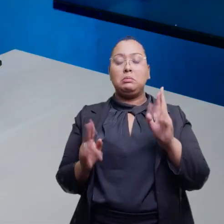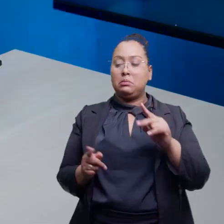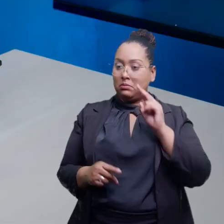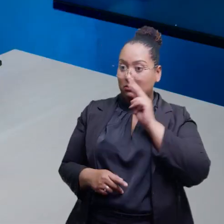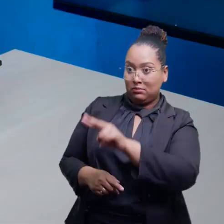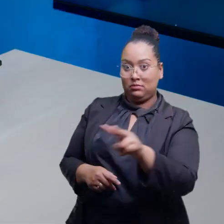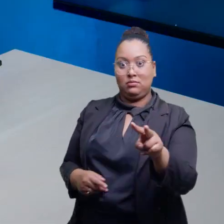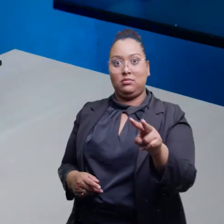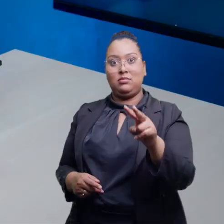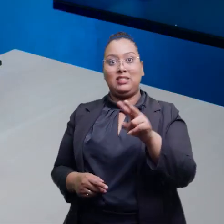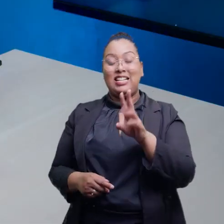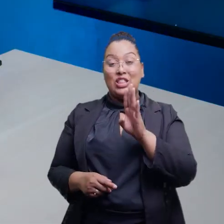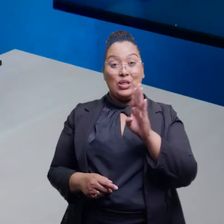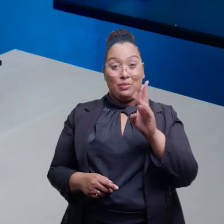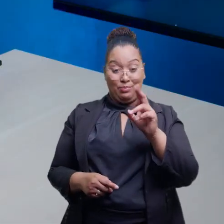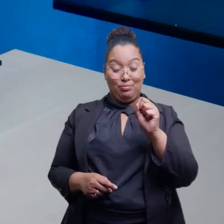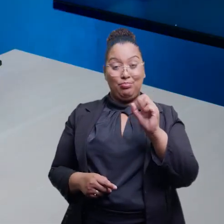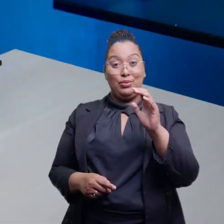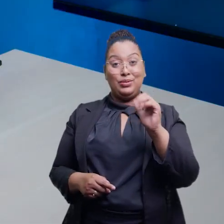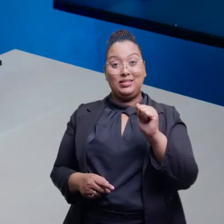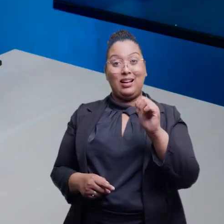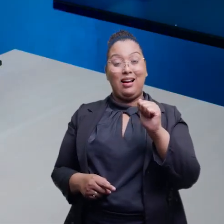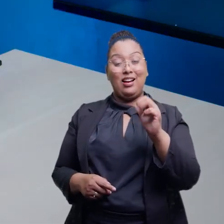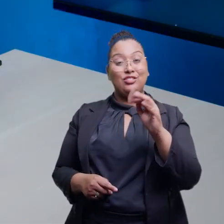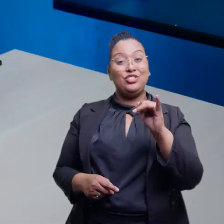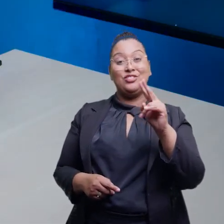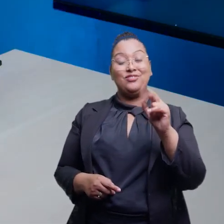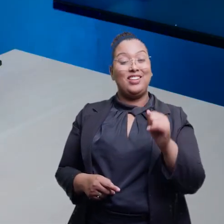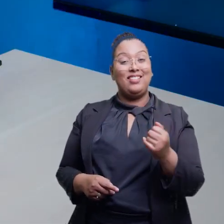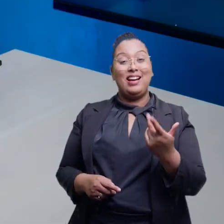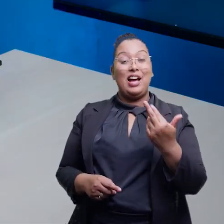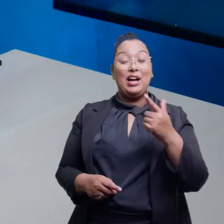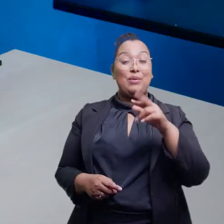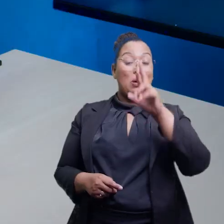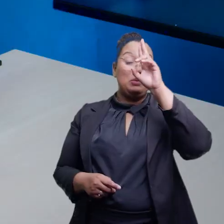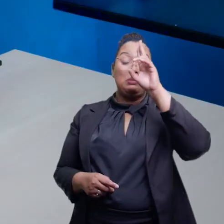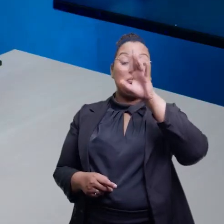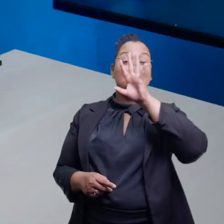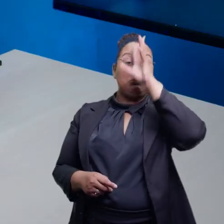aí a busca ativa, né, do acaso